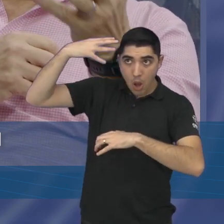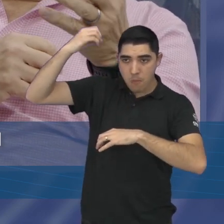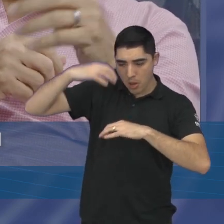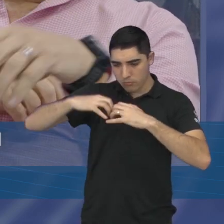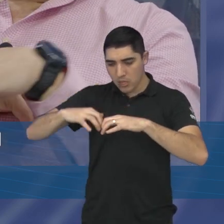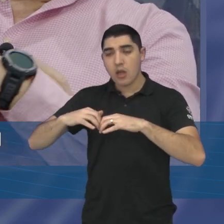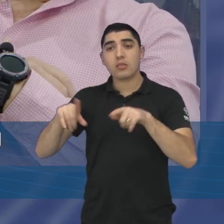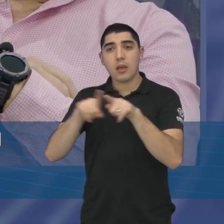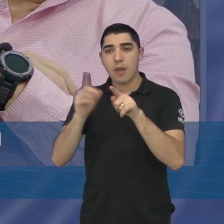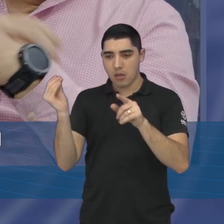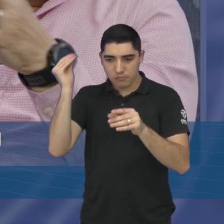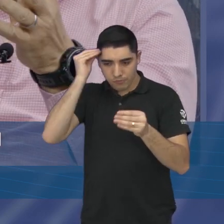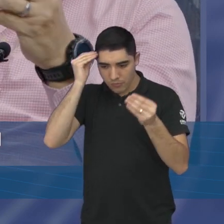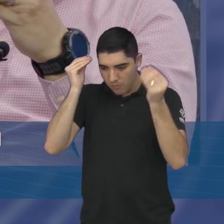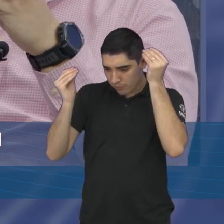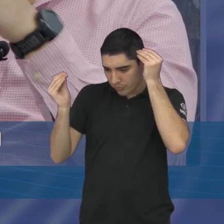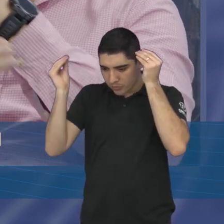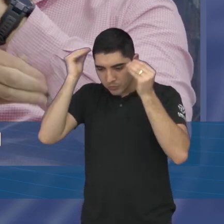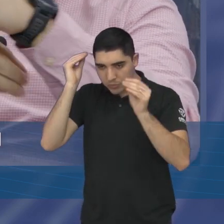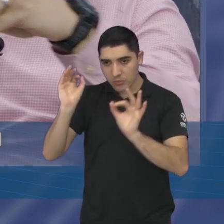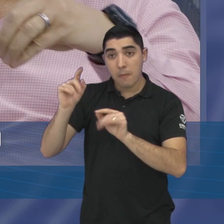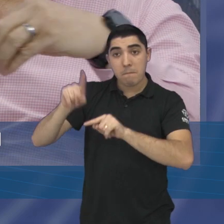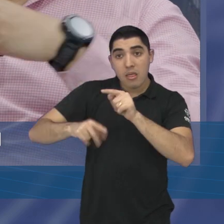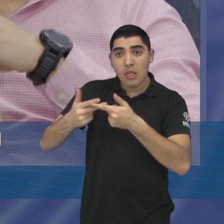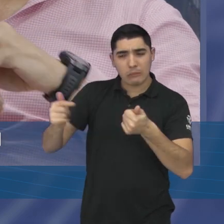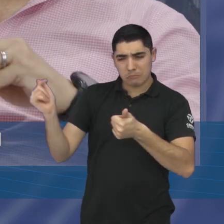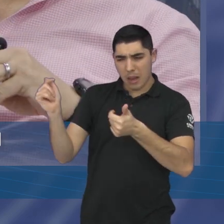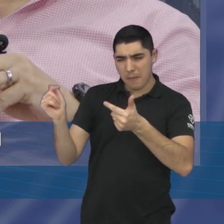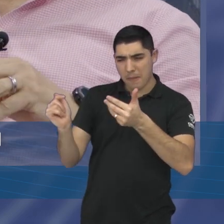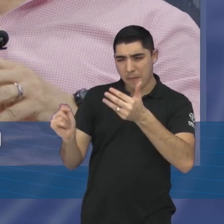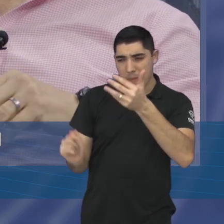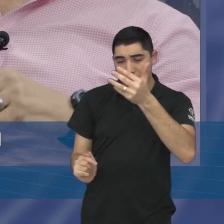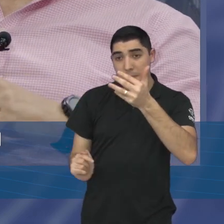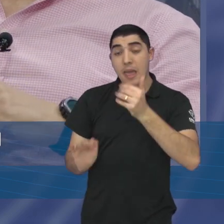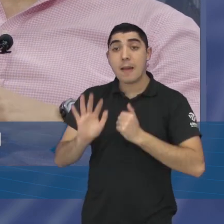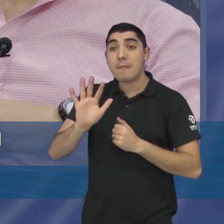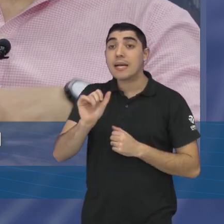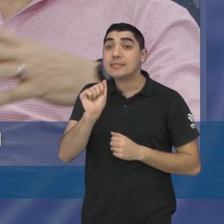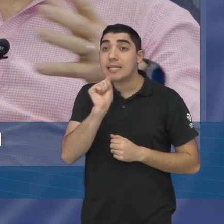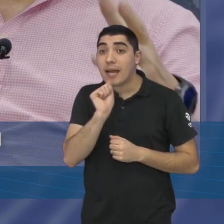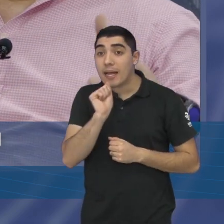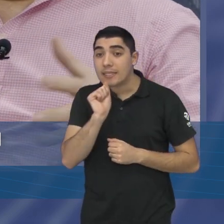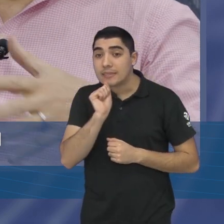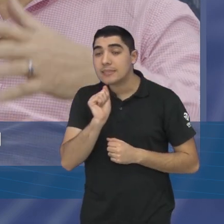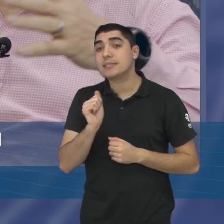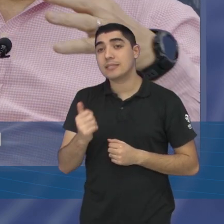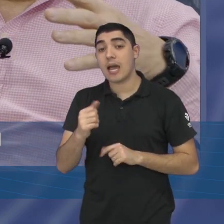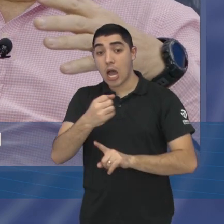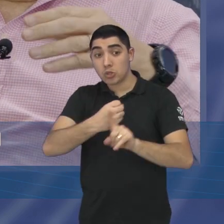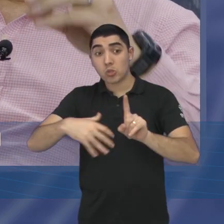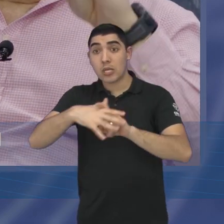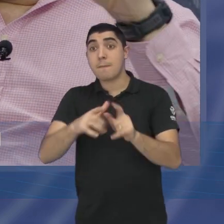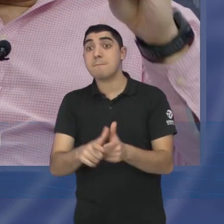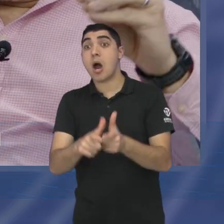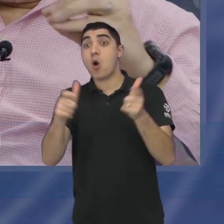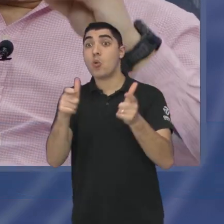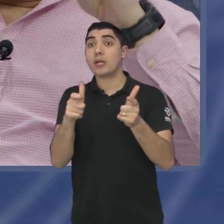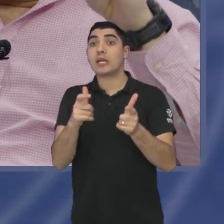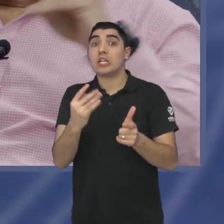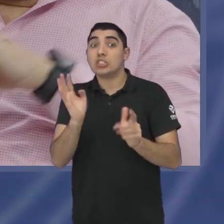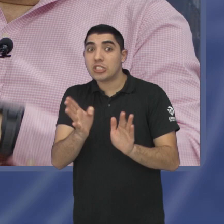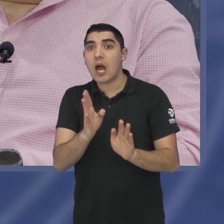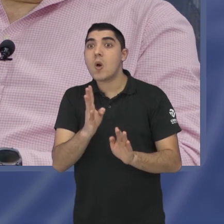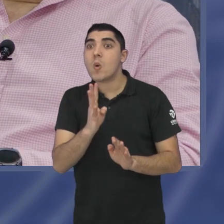implantes cerebrais. Tudo isso está acontecendo, mas ainda não chegou para a sociedade em geral, só em